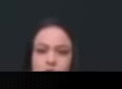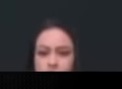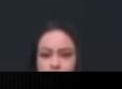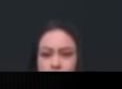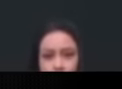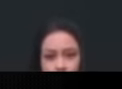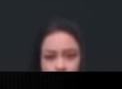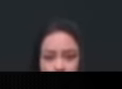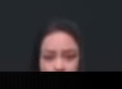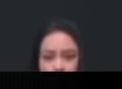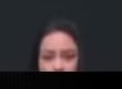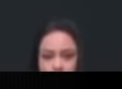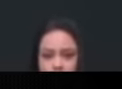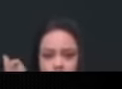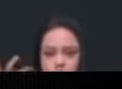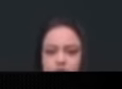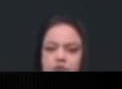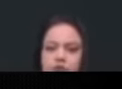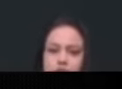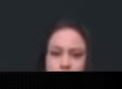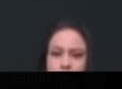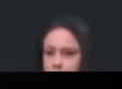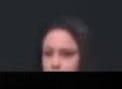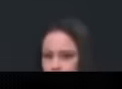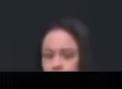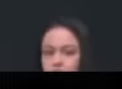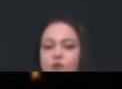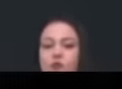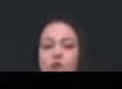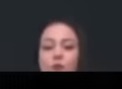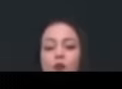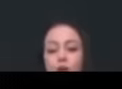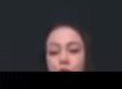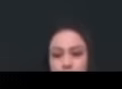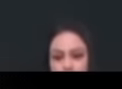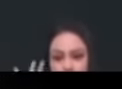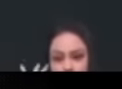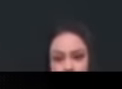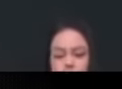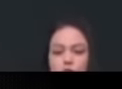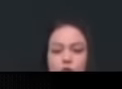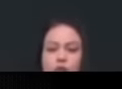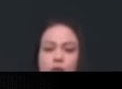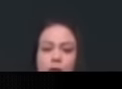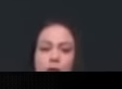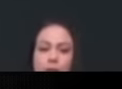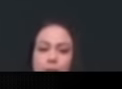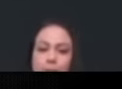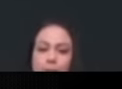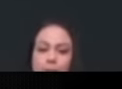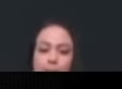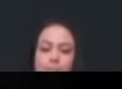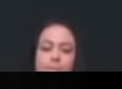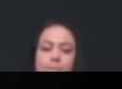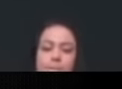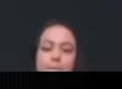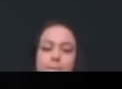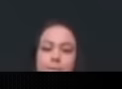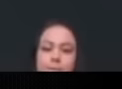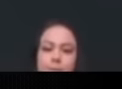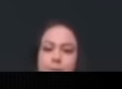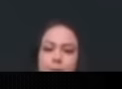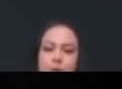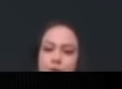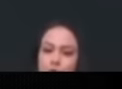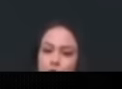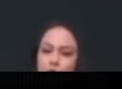invigilando, é isso que está escrito. Com que elementos de convicção, a não ser externos aos autos, nós